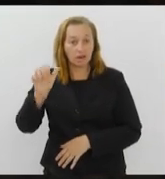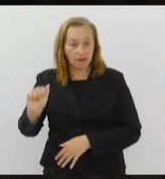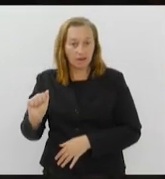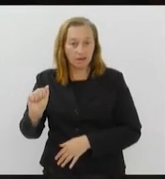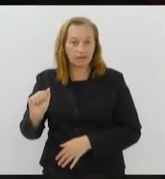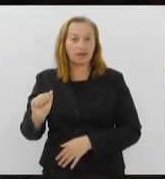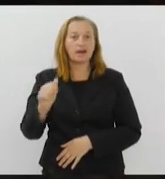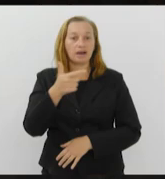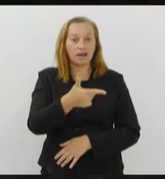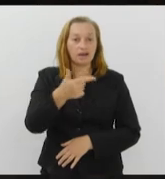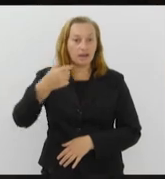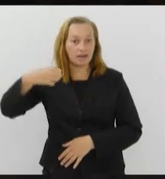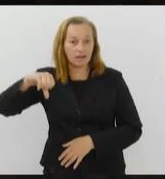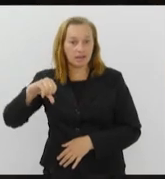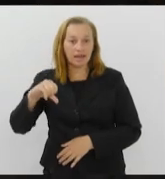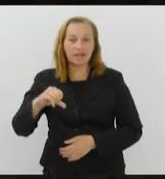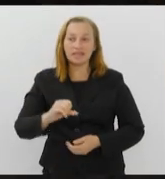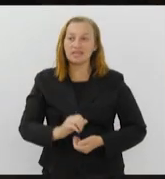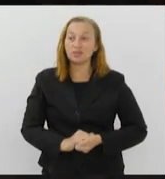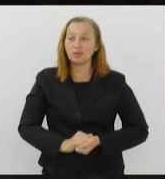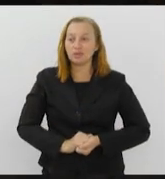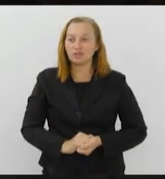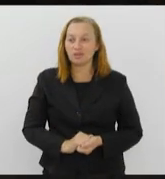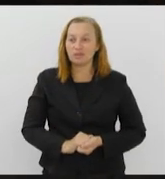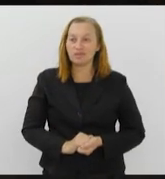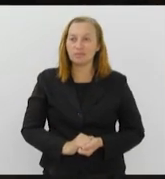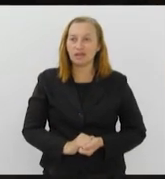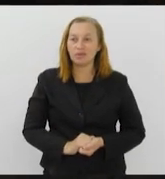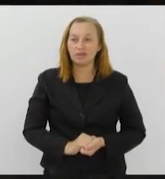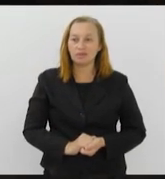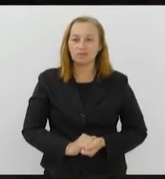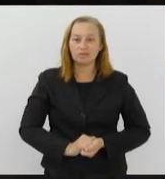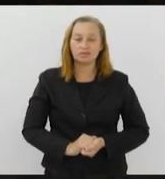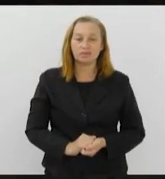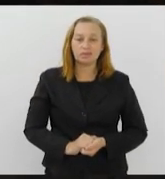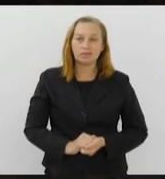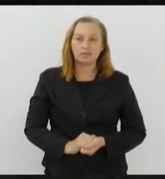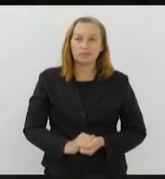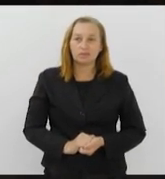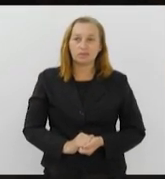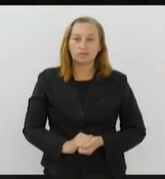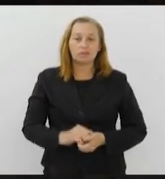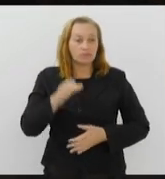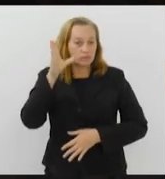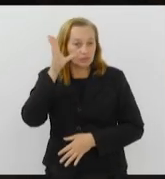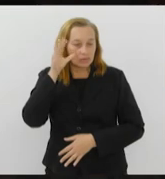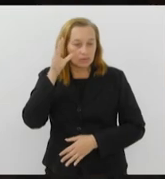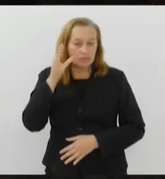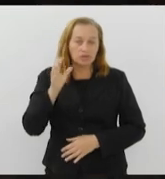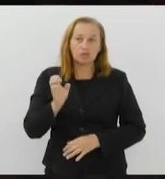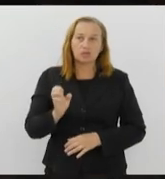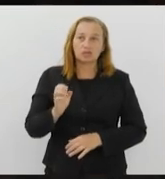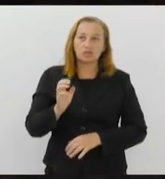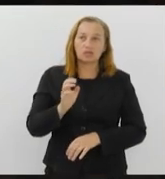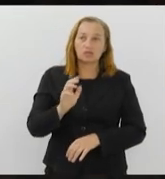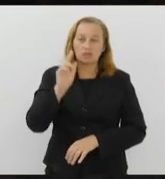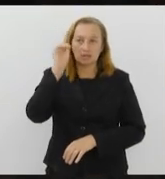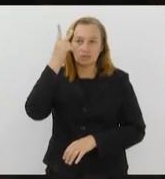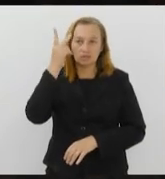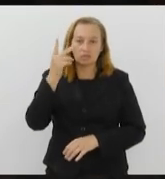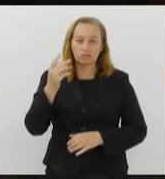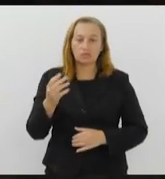1631-A de 2019, de autoria da deputada Franciane Mota, que tomba, por interesse histórico e cultural do Estado do Rio de